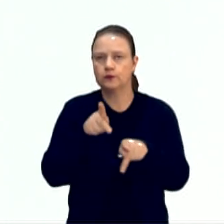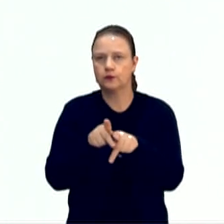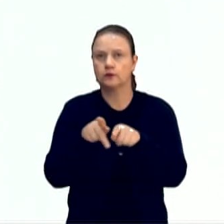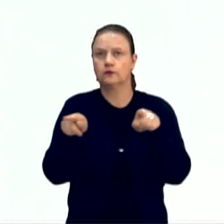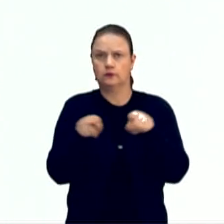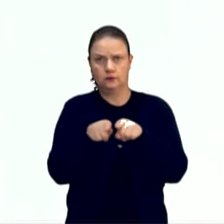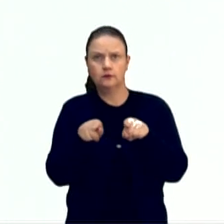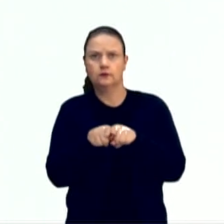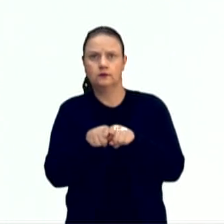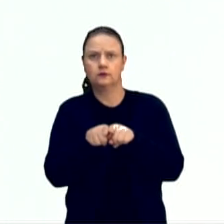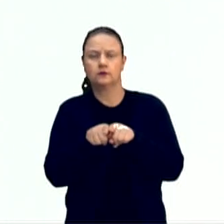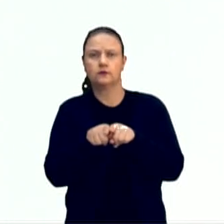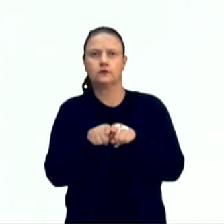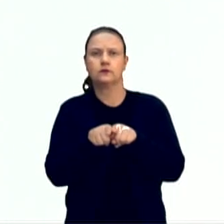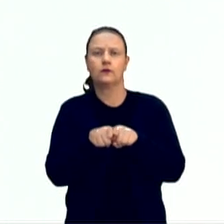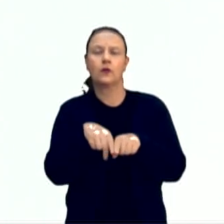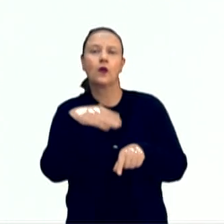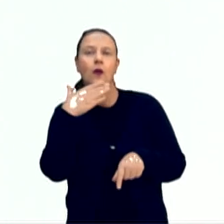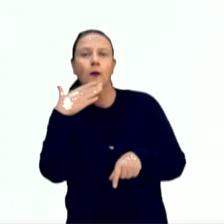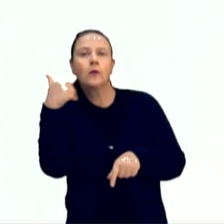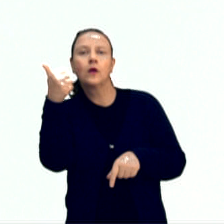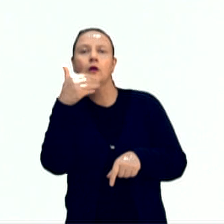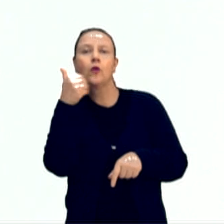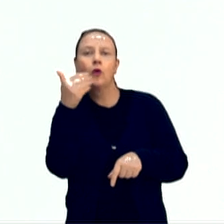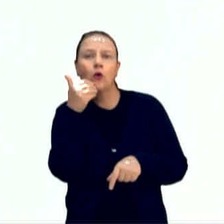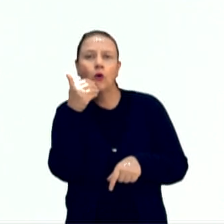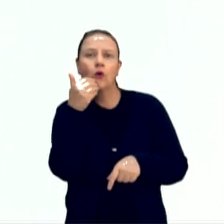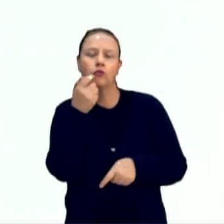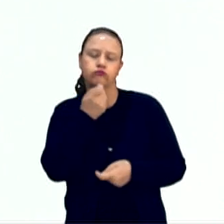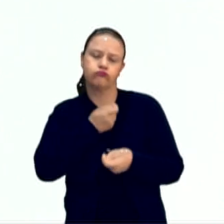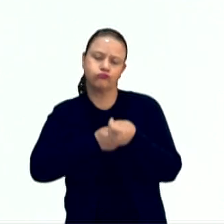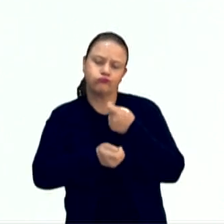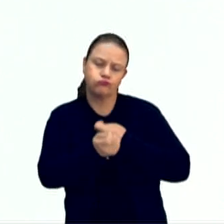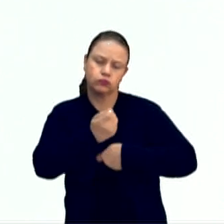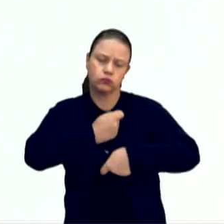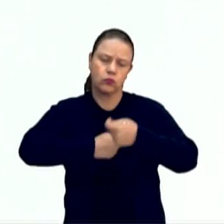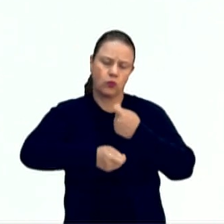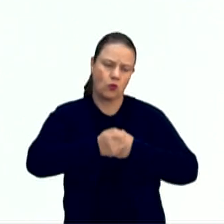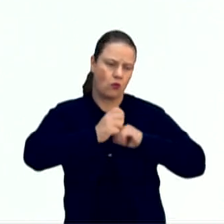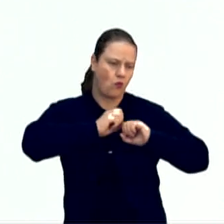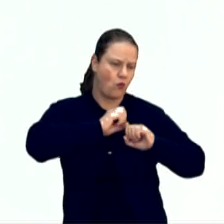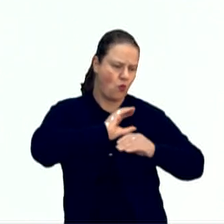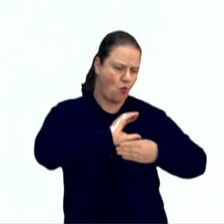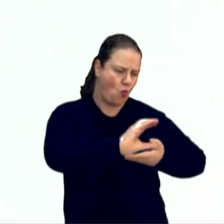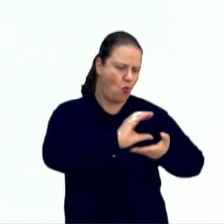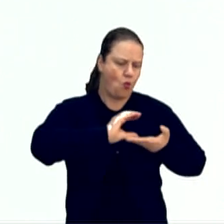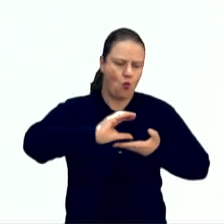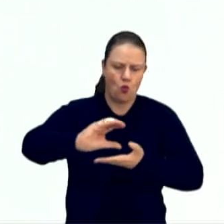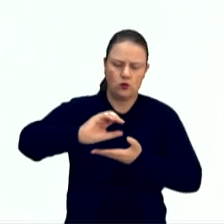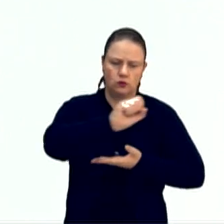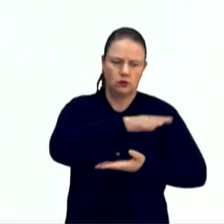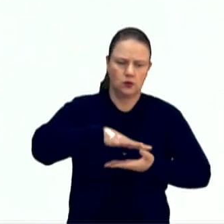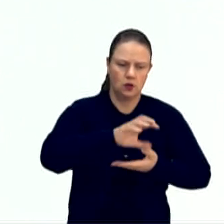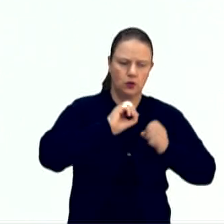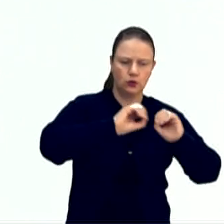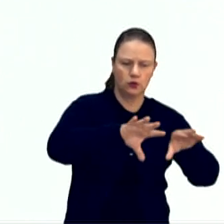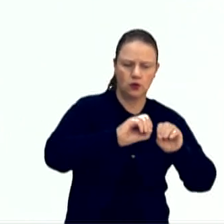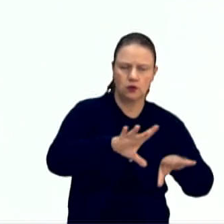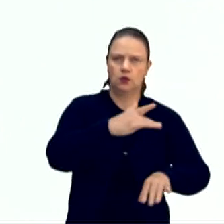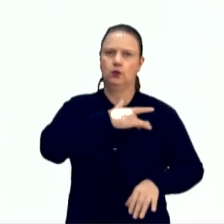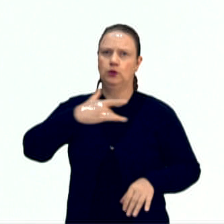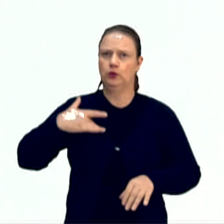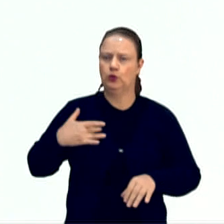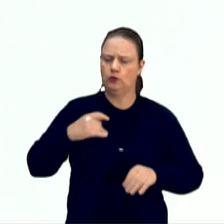da melhoria, já que melhorou a condição de vida com investimentos na área de educação, na área da saúde, naqueles